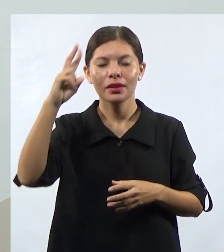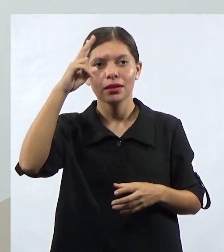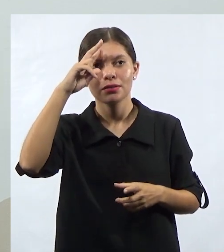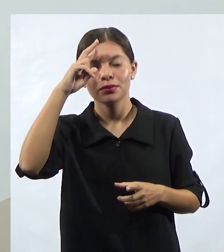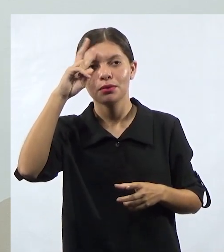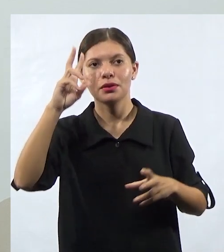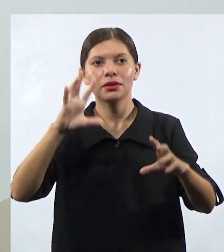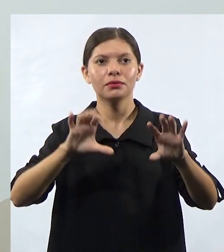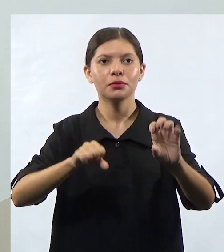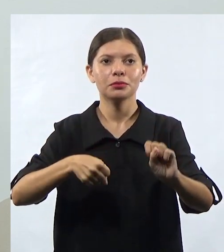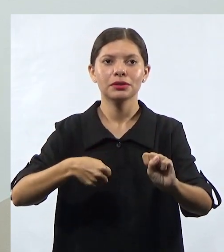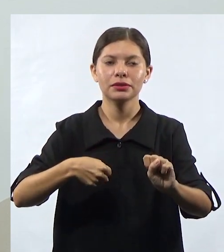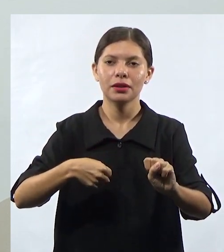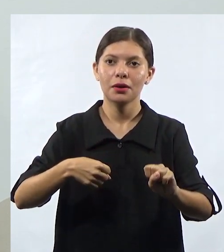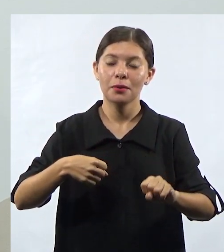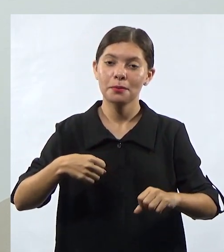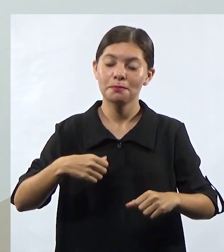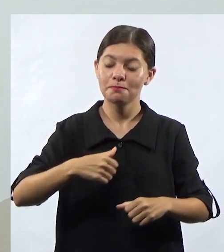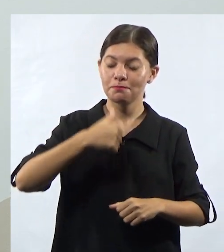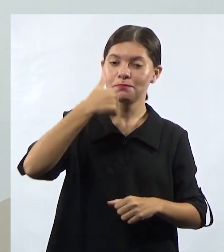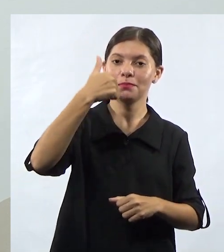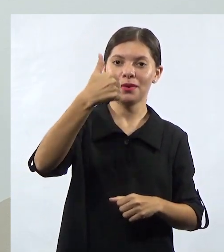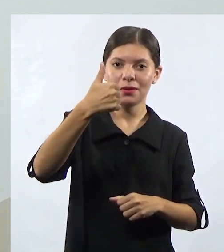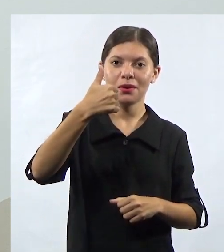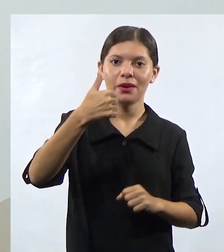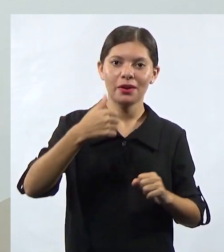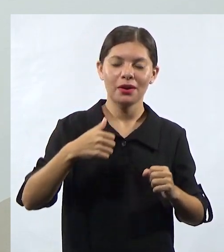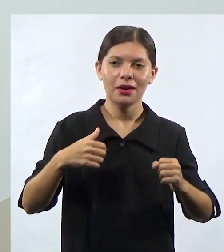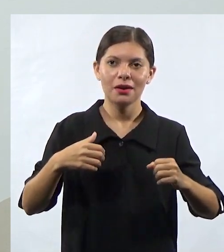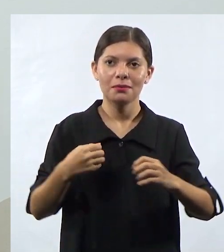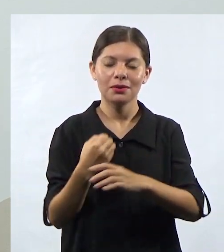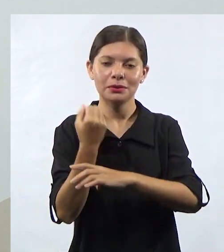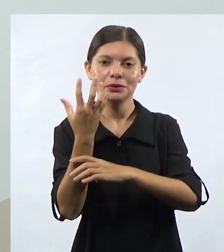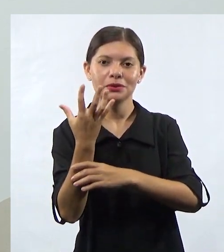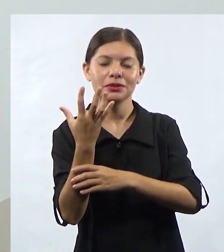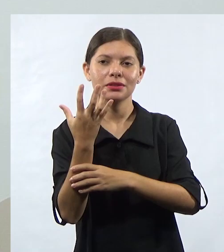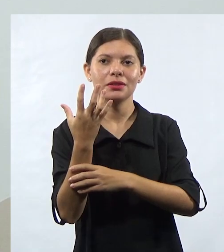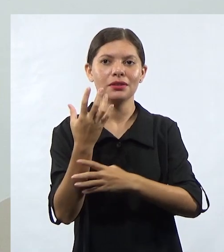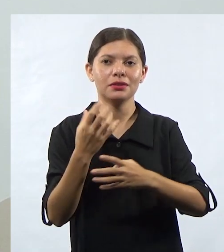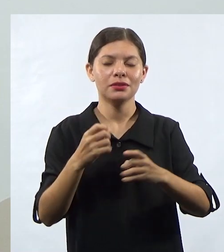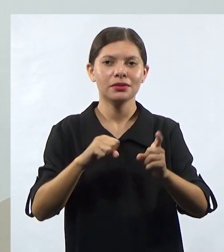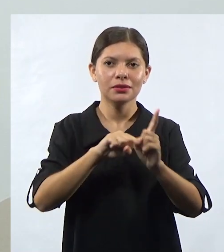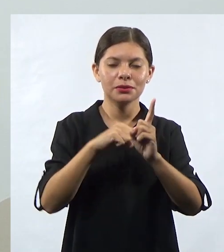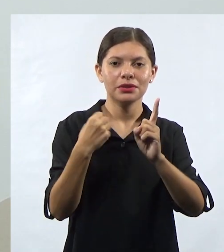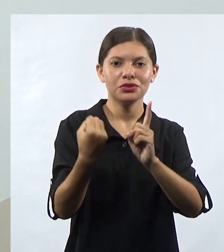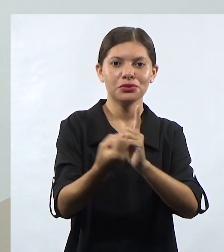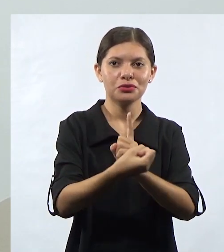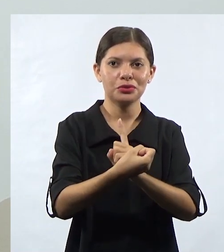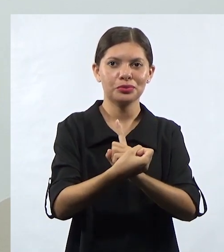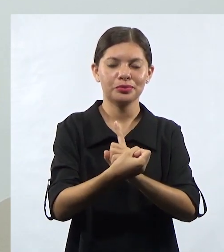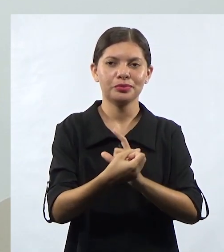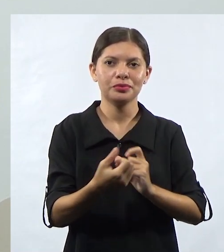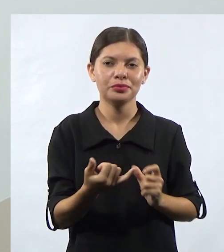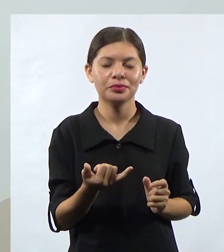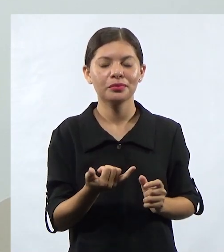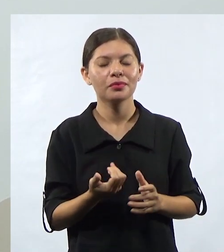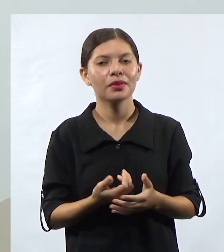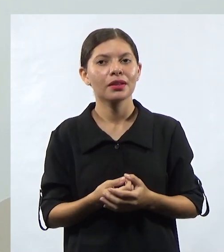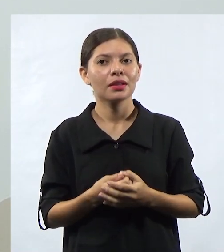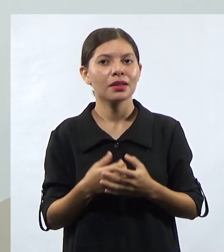da formação dos professores, melhor para a construção do ideário coletivo. Agora, se